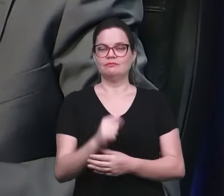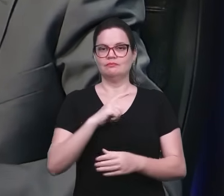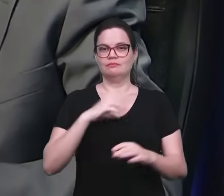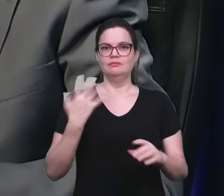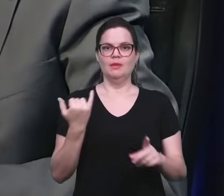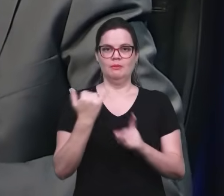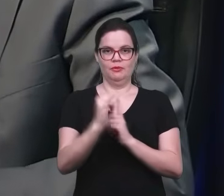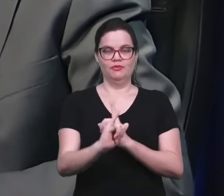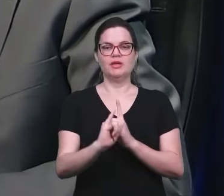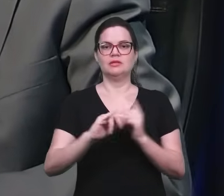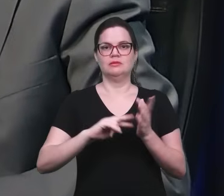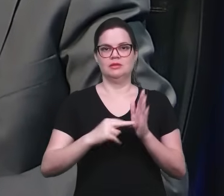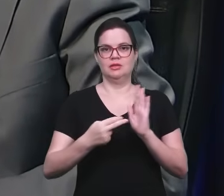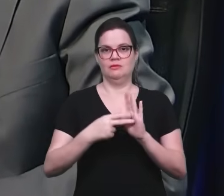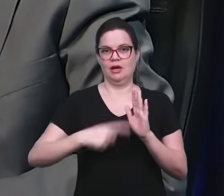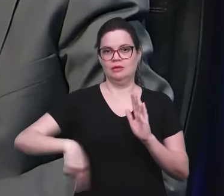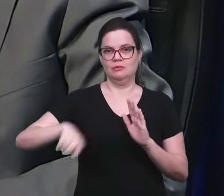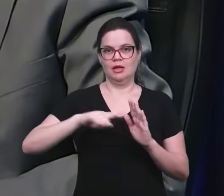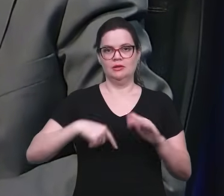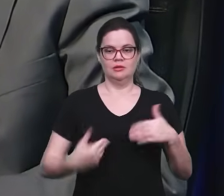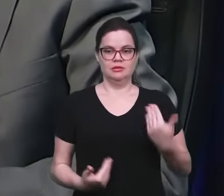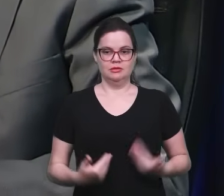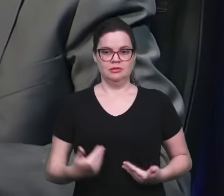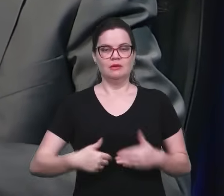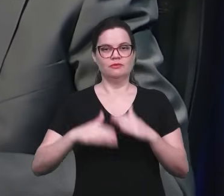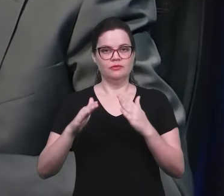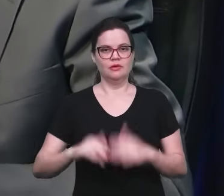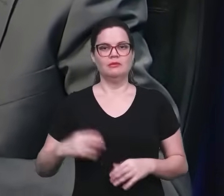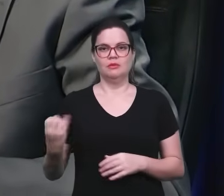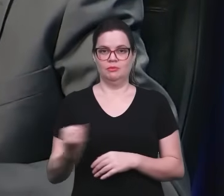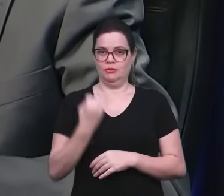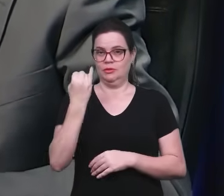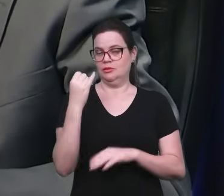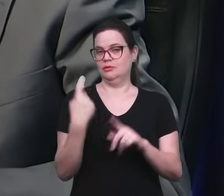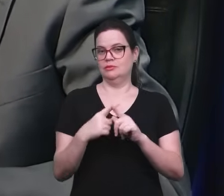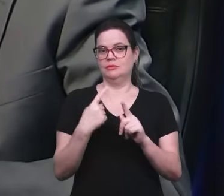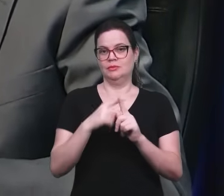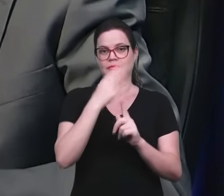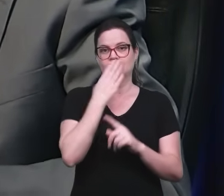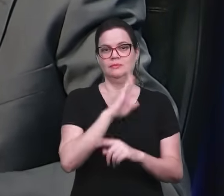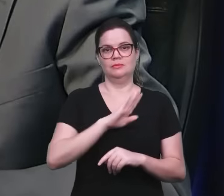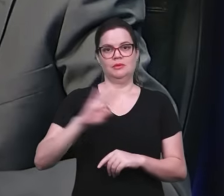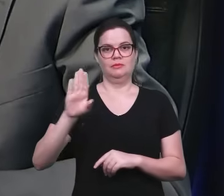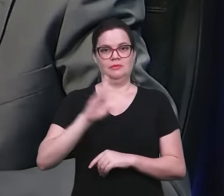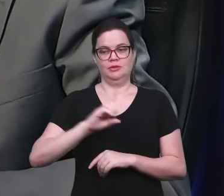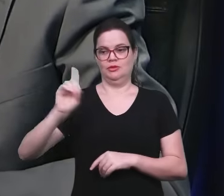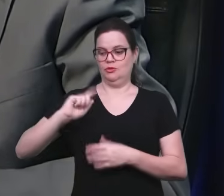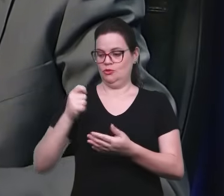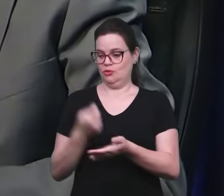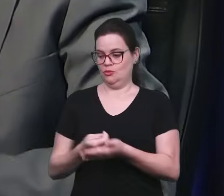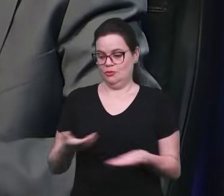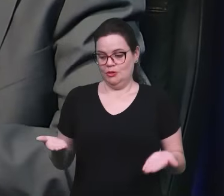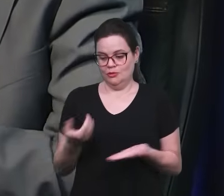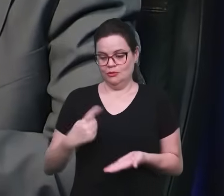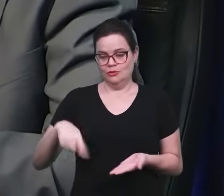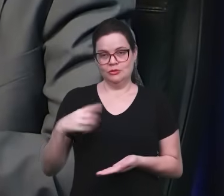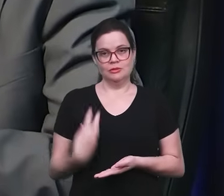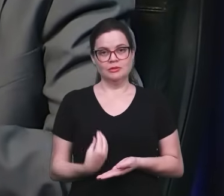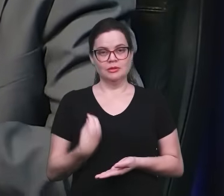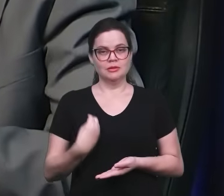profético para a igreja fiel do Senhor, porque a promessa de Deus se cumpre em nossas vidas.